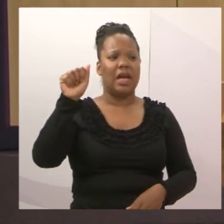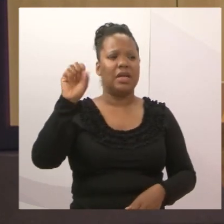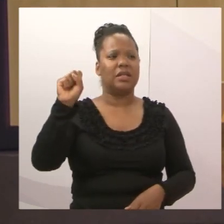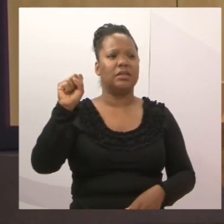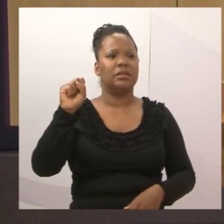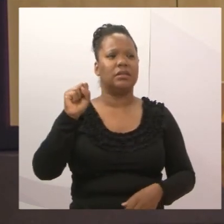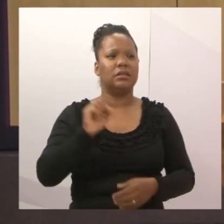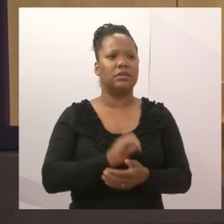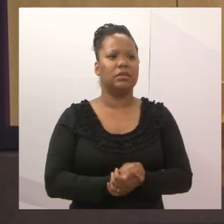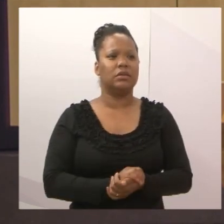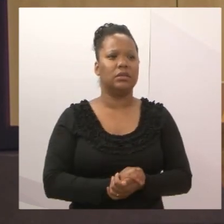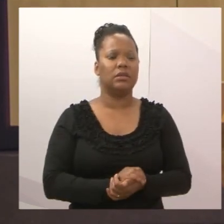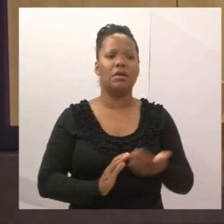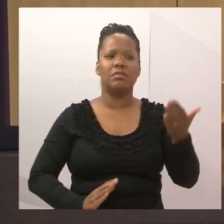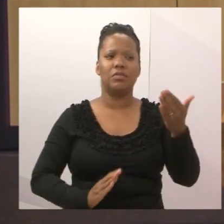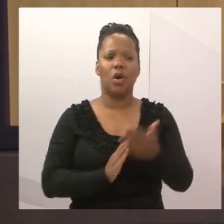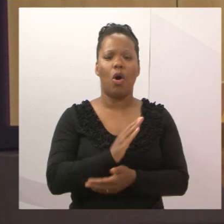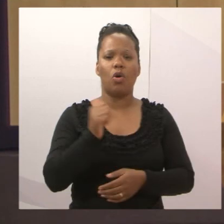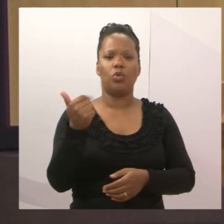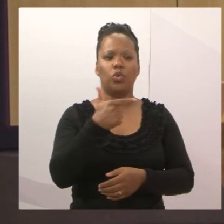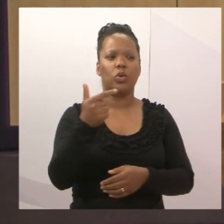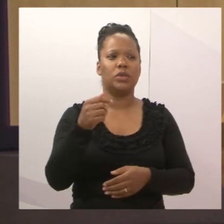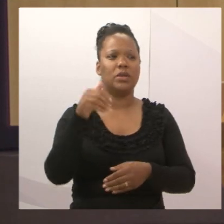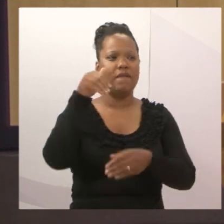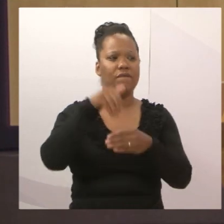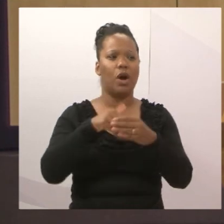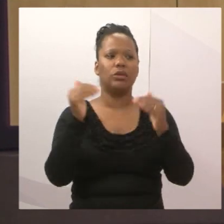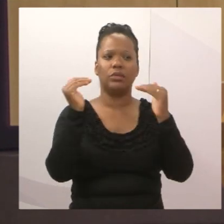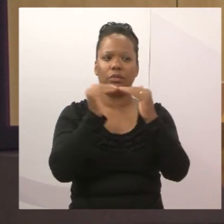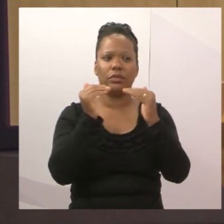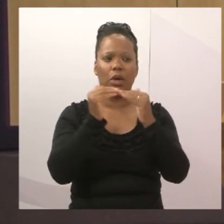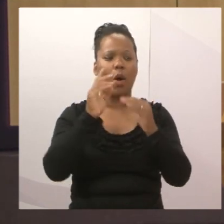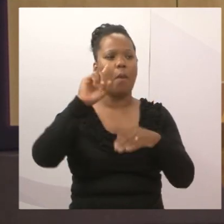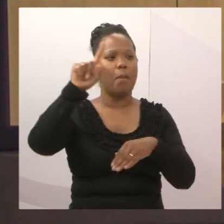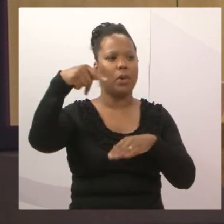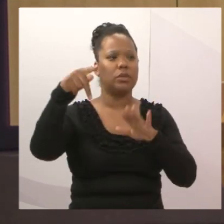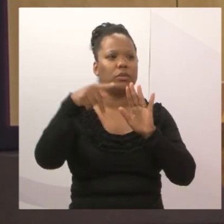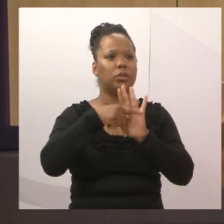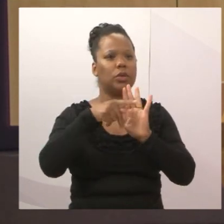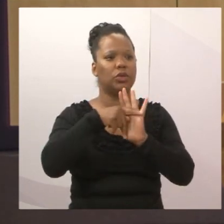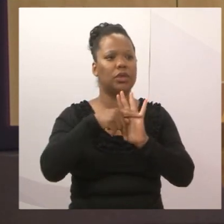aprovada por 12 votos favoráveis. Próximo projeto.